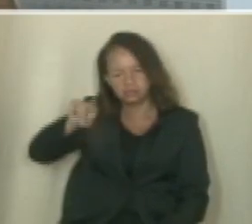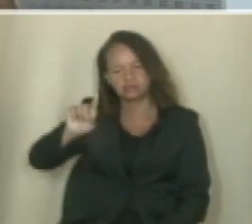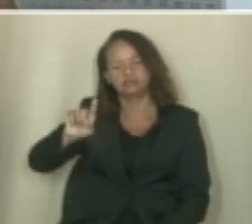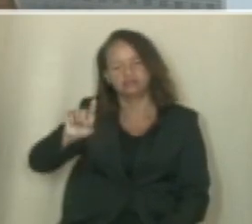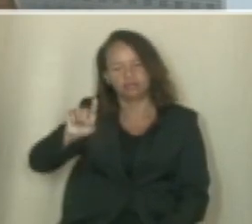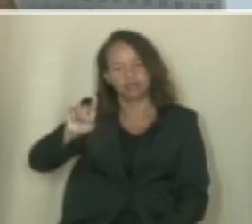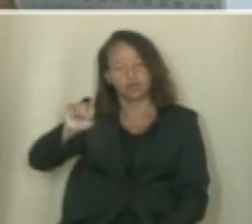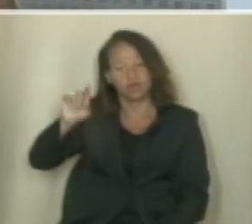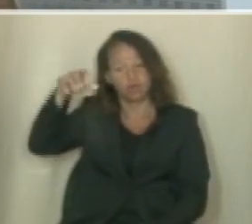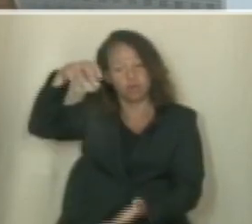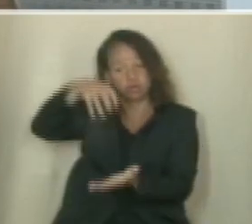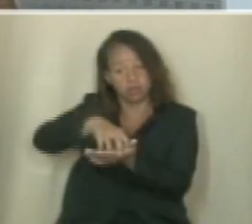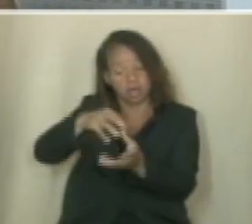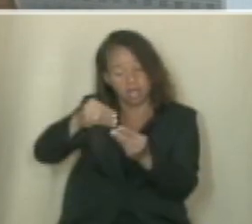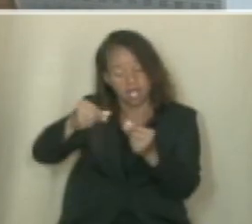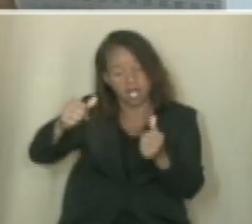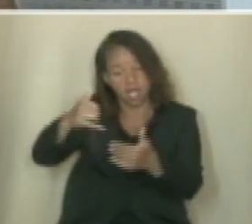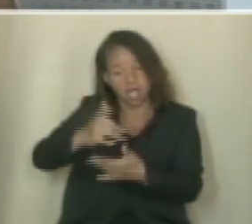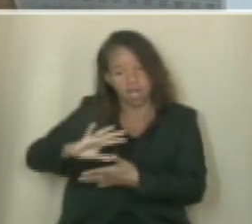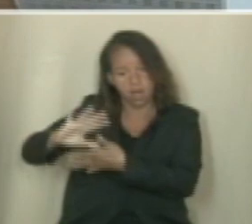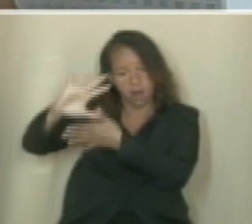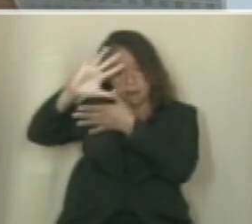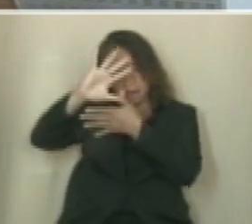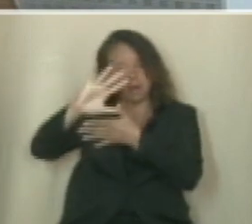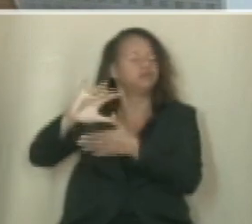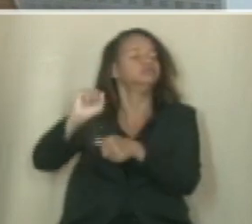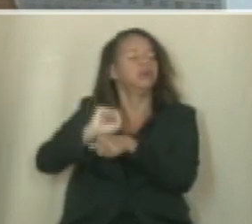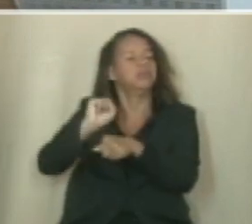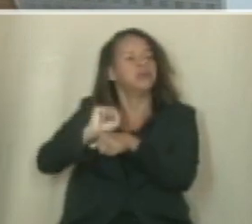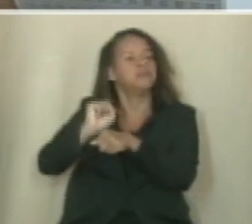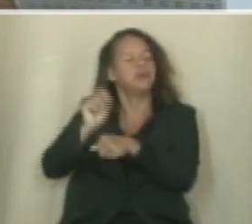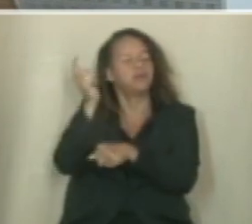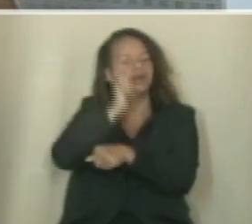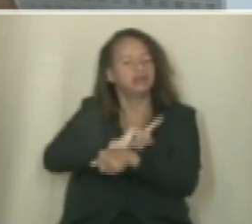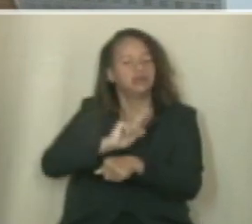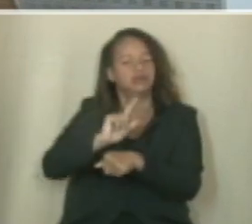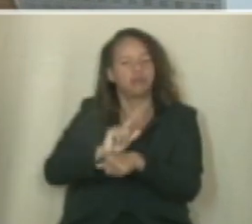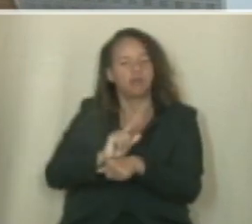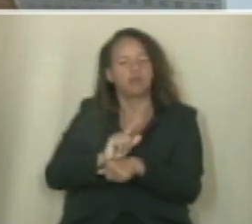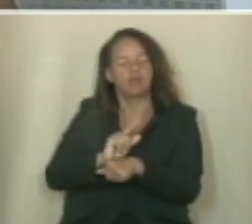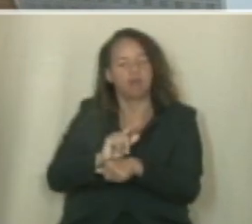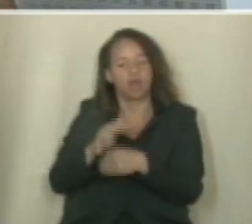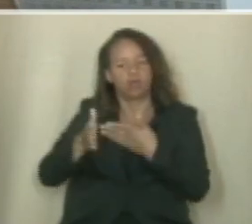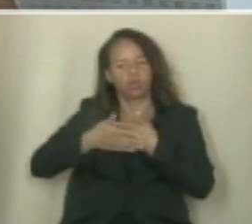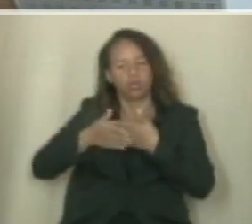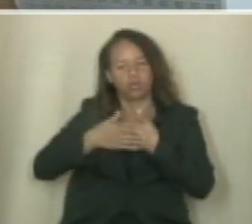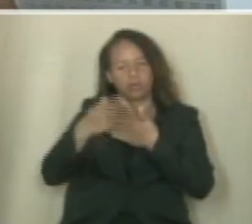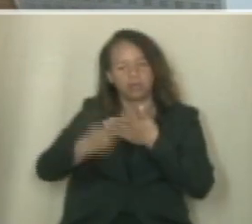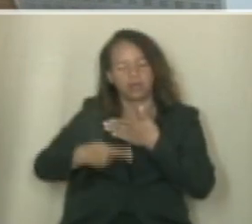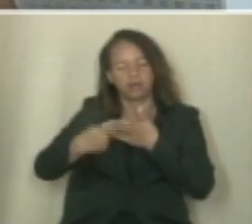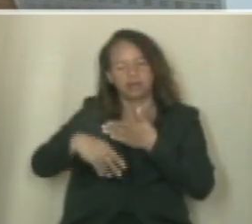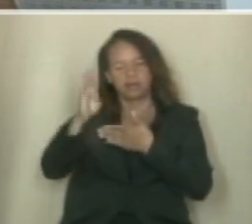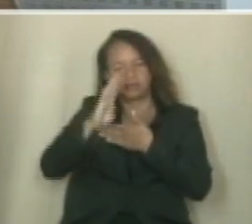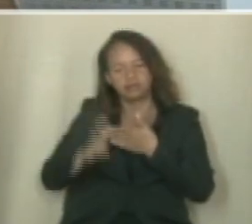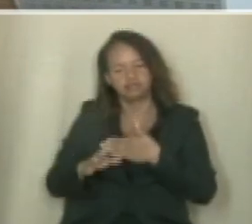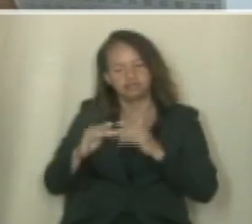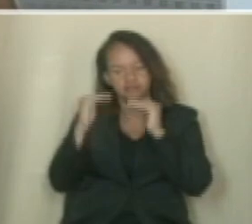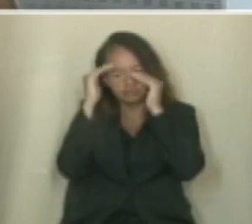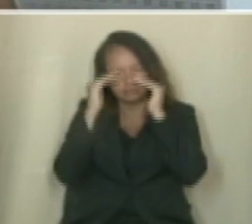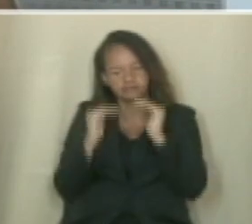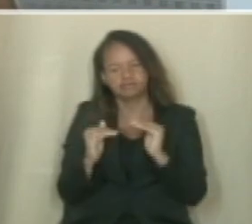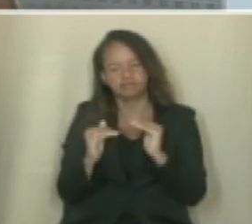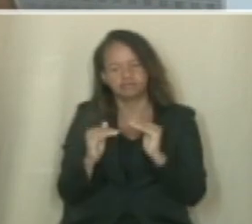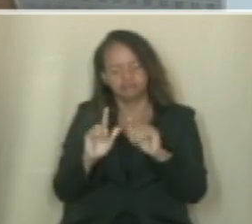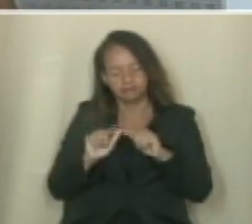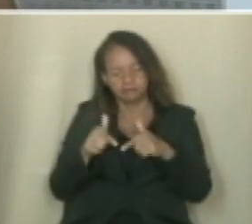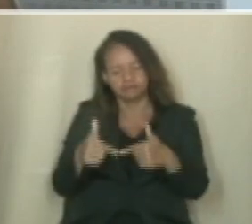solo europeu, salvaguardando a nossa autonomia nacional, a nossa integridade nacional